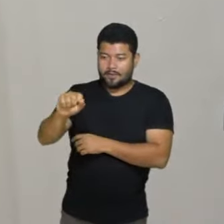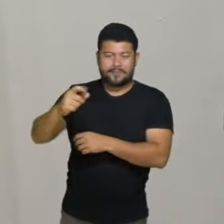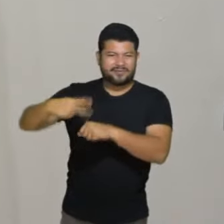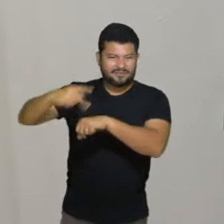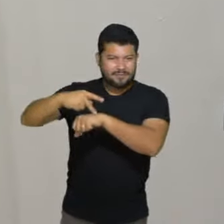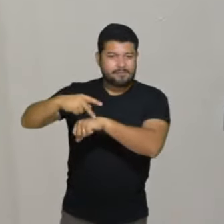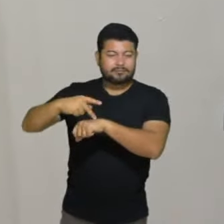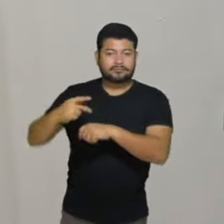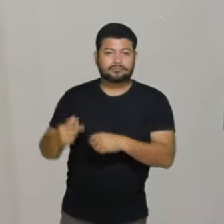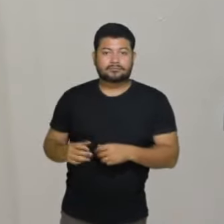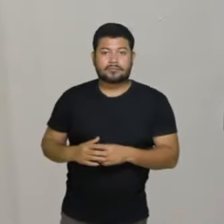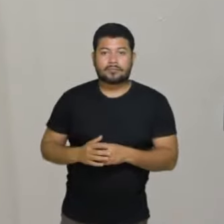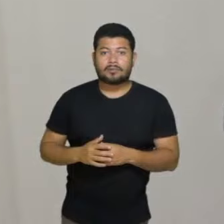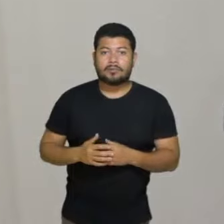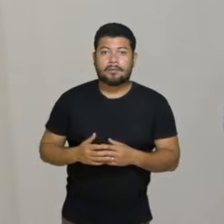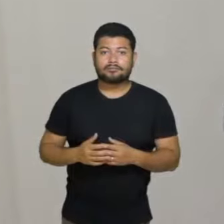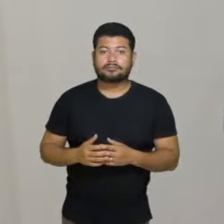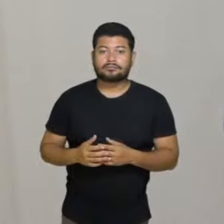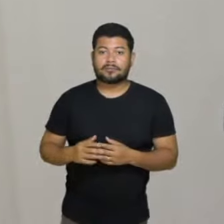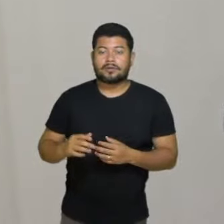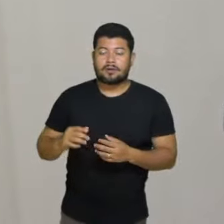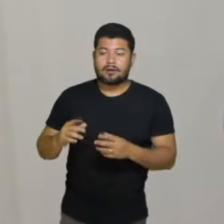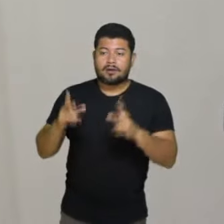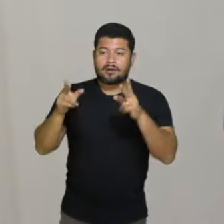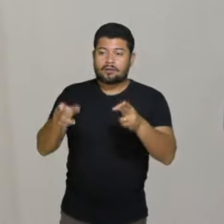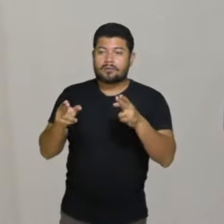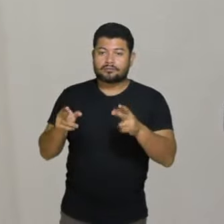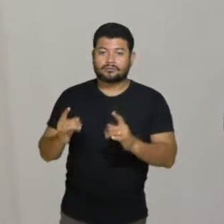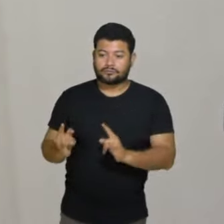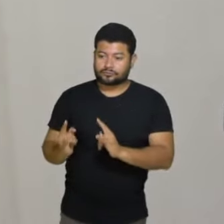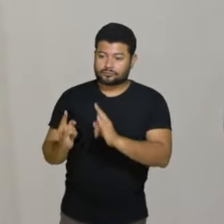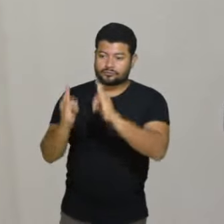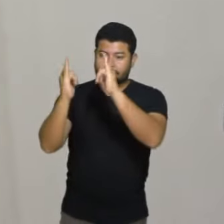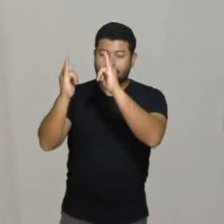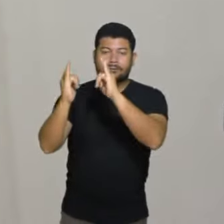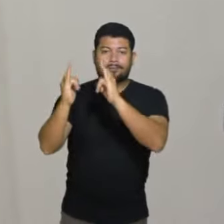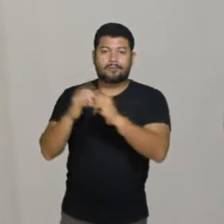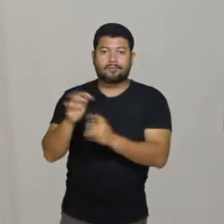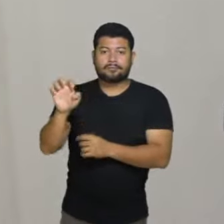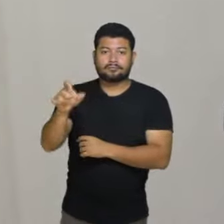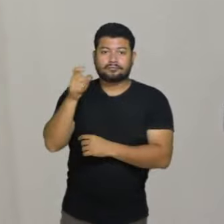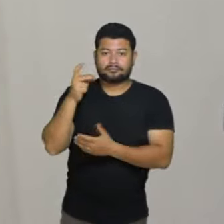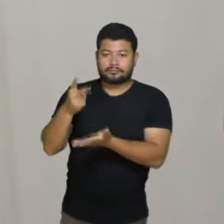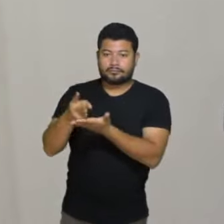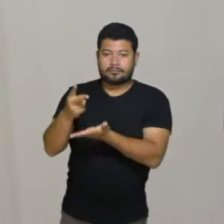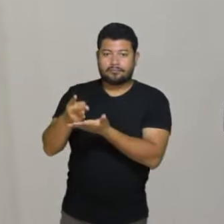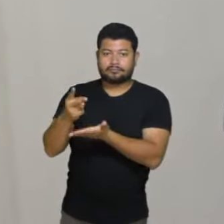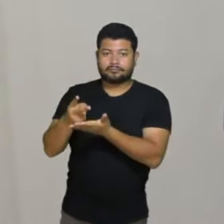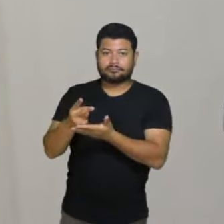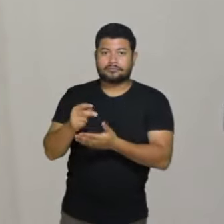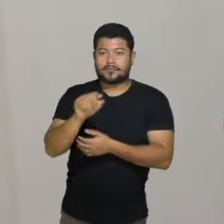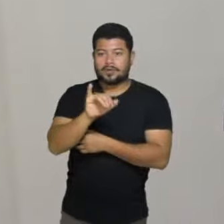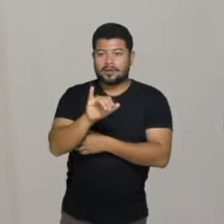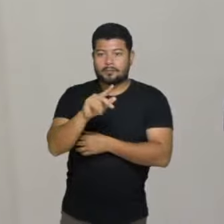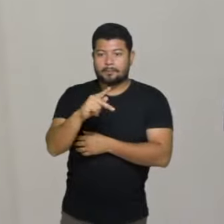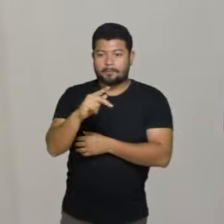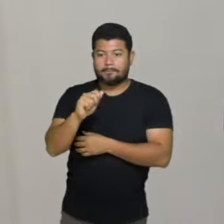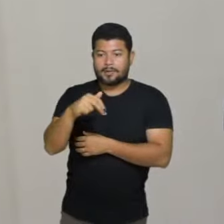o equivalente ao valor de 2 apartamentos que o ex-dirigente mantinha em Ipanema, no Rio de